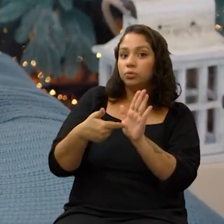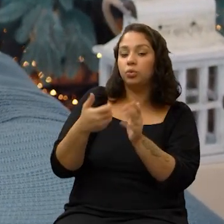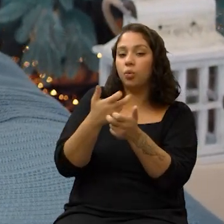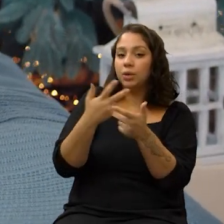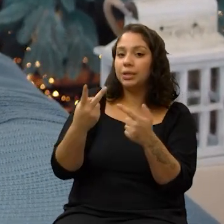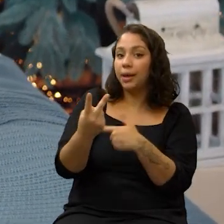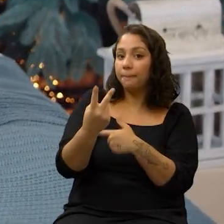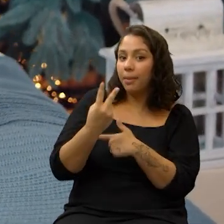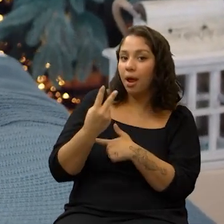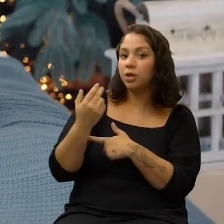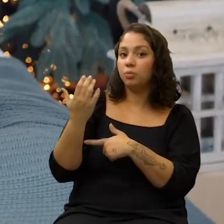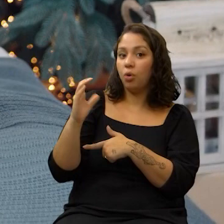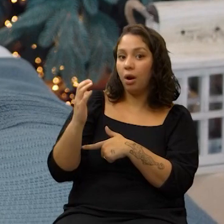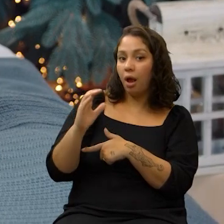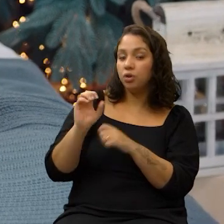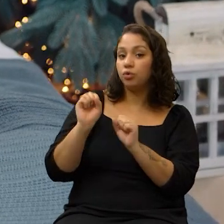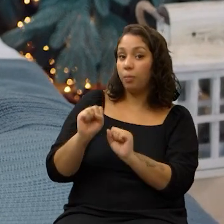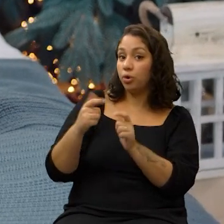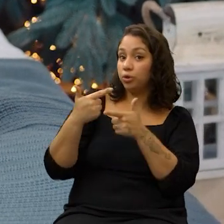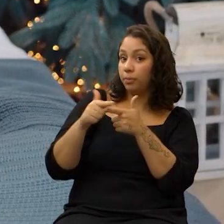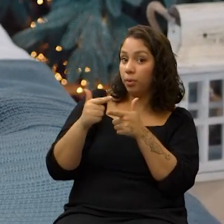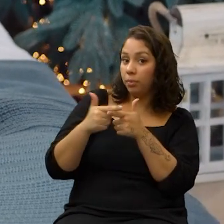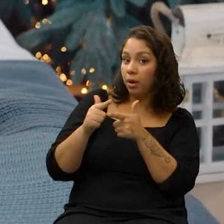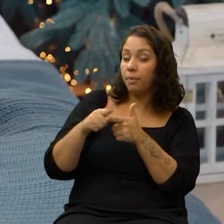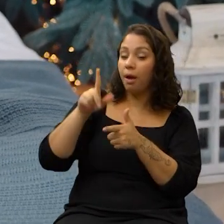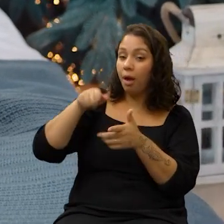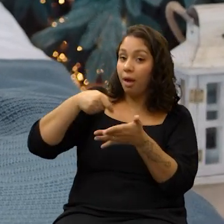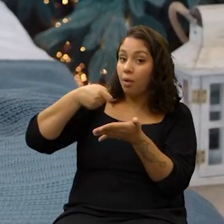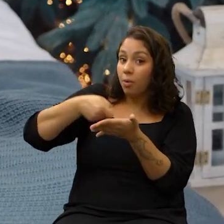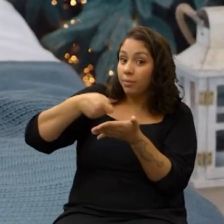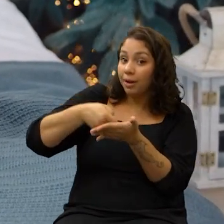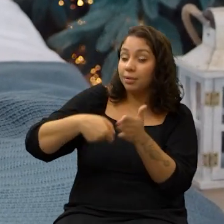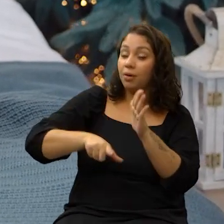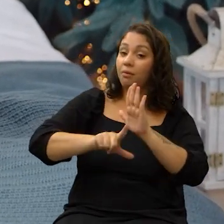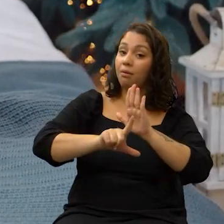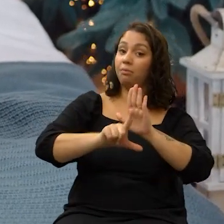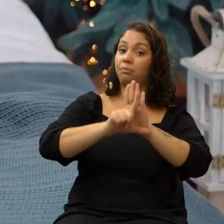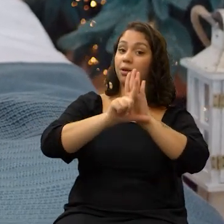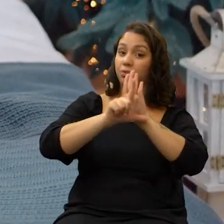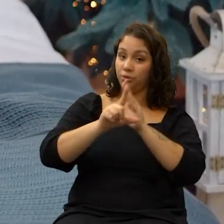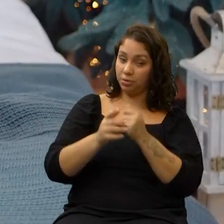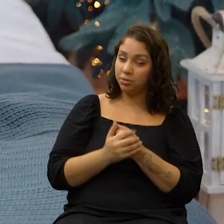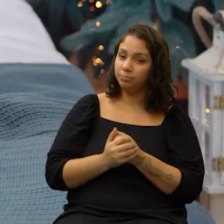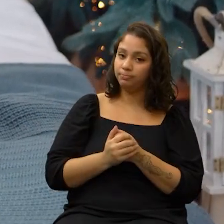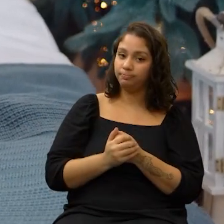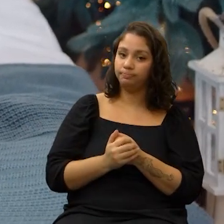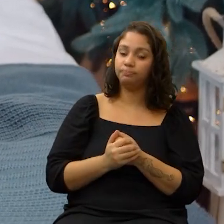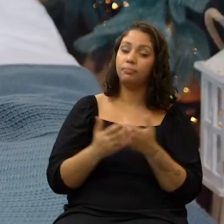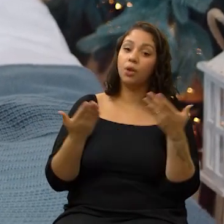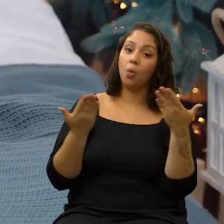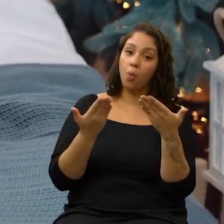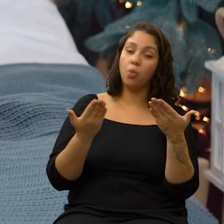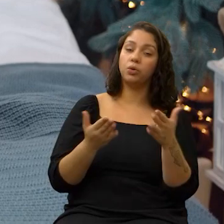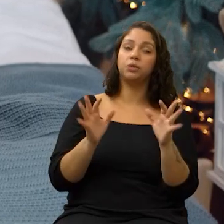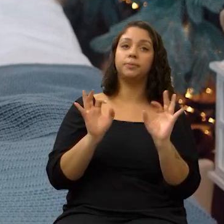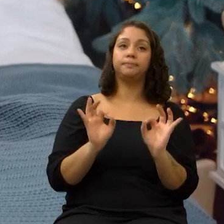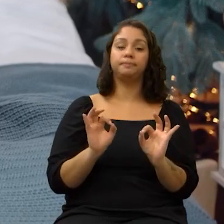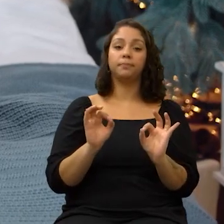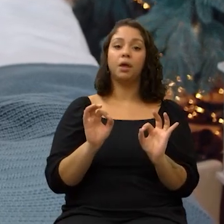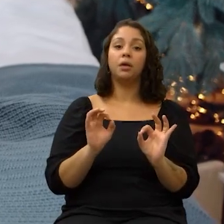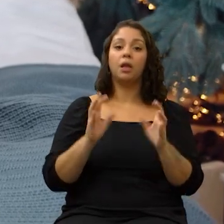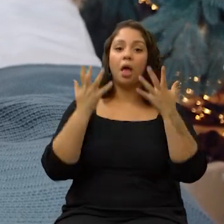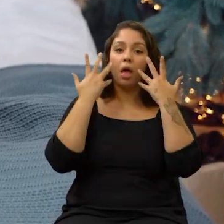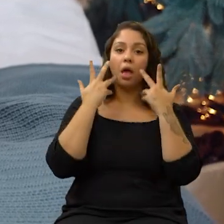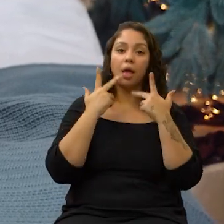mesmo empréstimo, crédito, isso pode ter implicação. É uma obrigação legal. Hoje, felizmente,